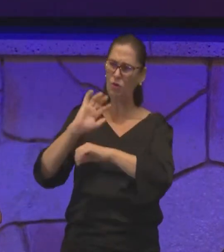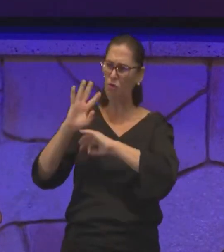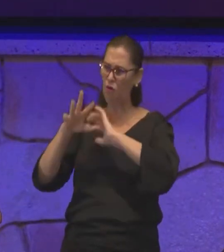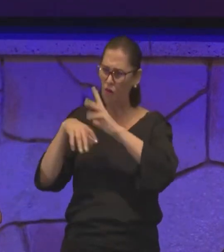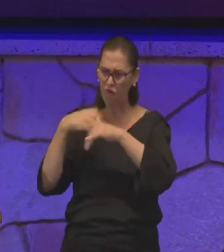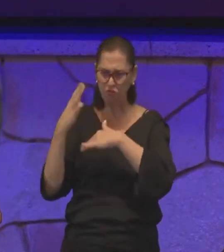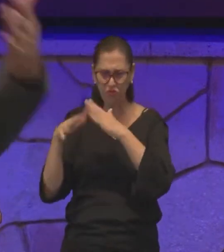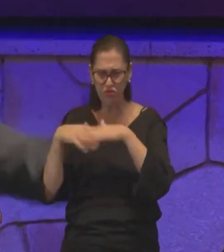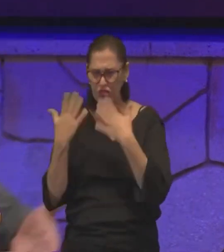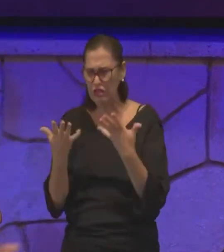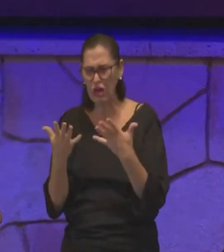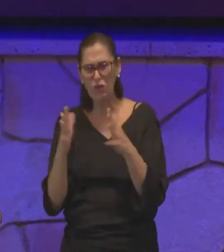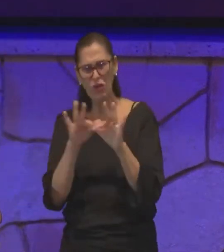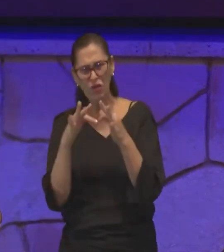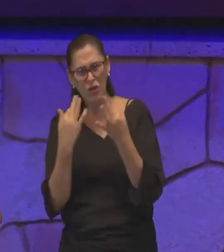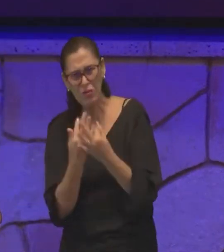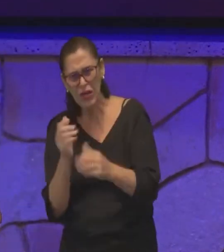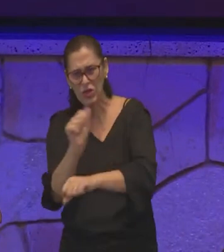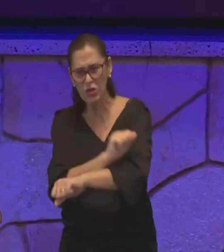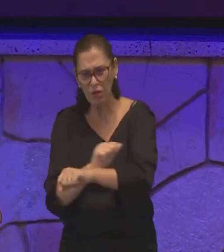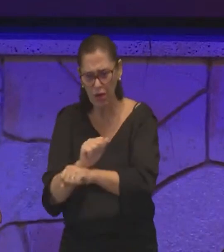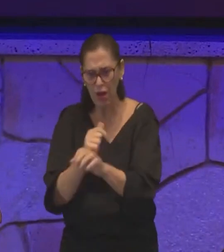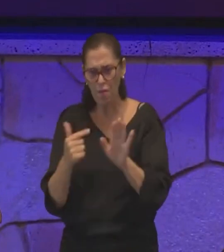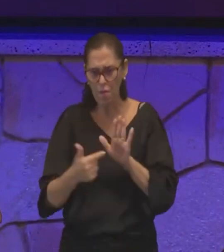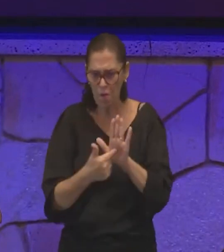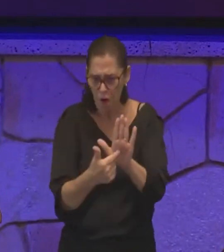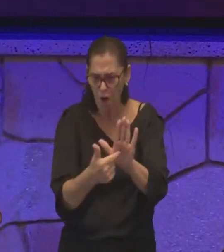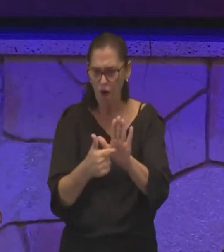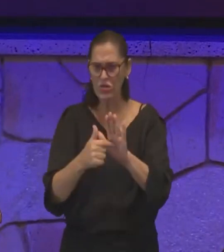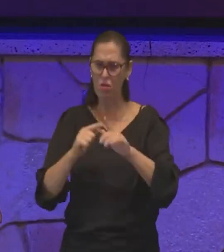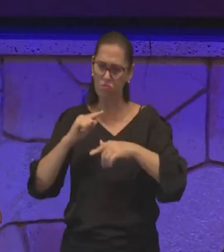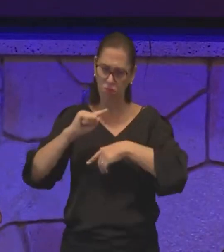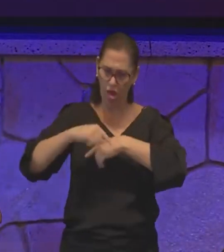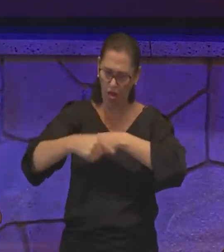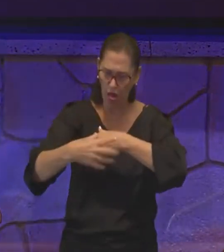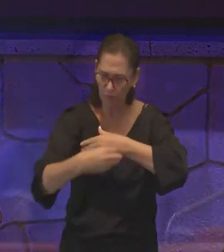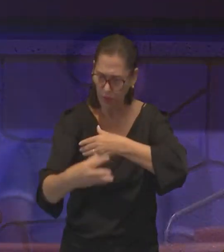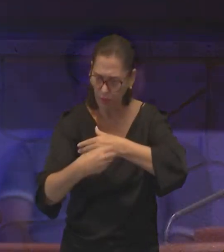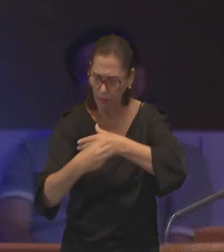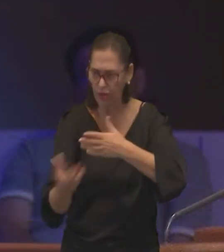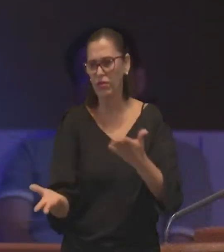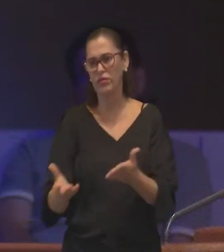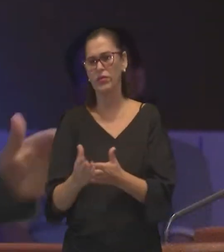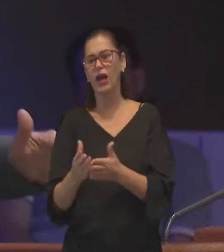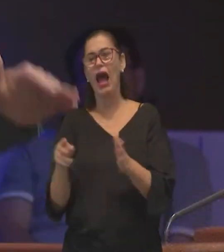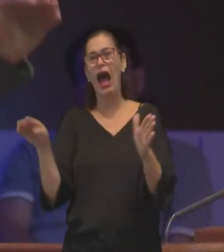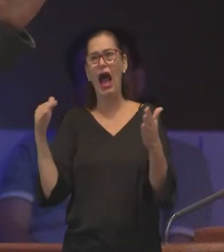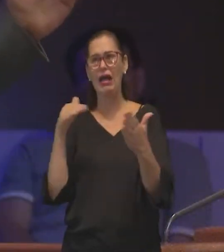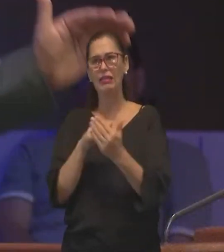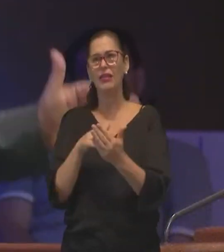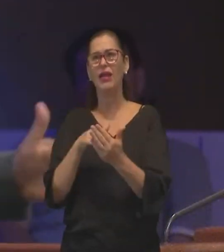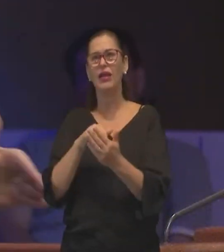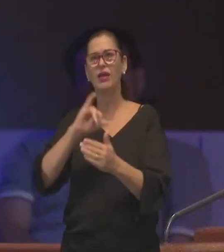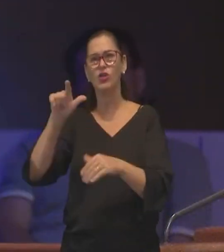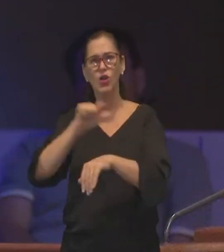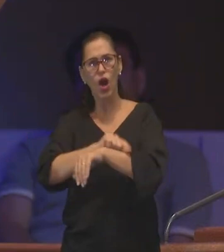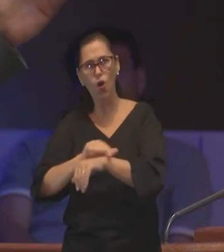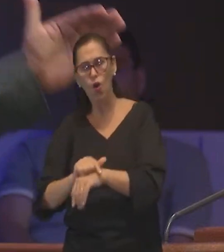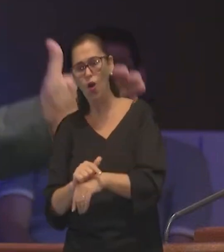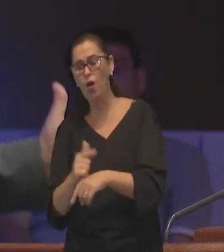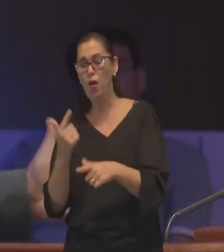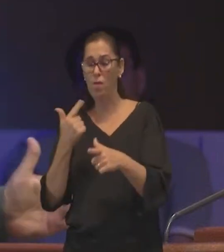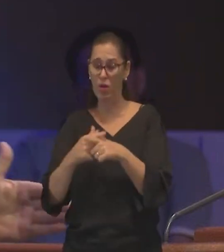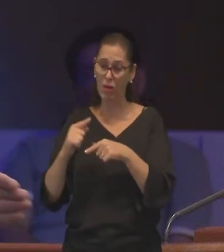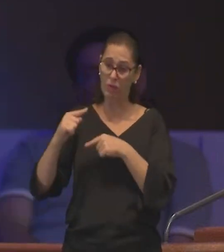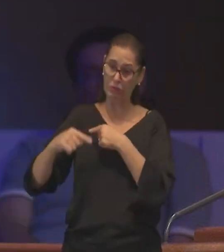Abraão, e ele se repete também na família de Rebeca e de Isaac. Problemas familiares que vão